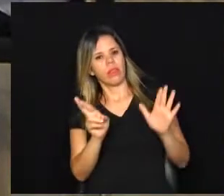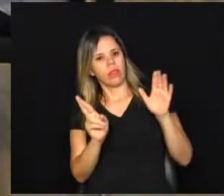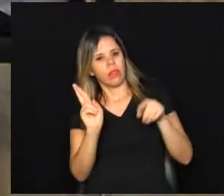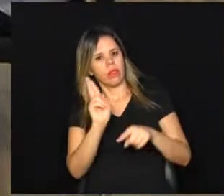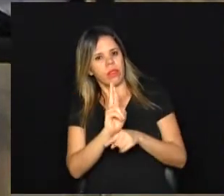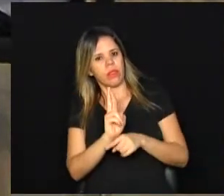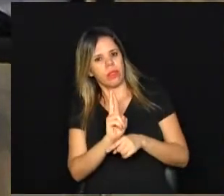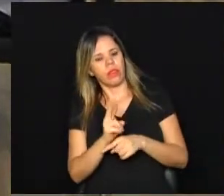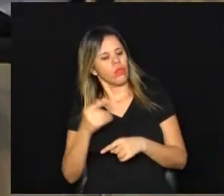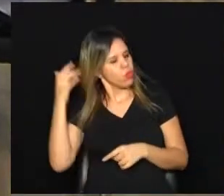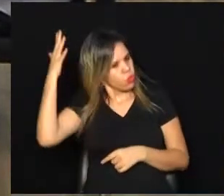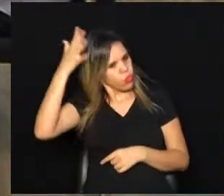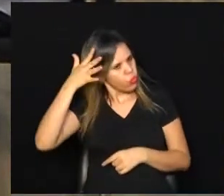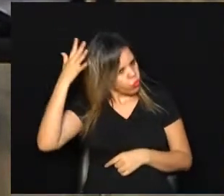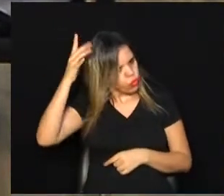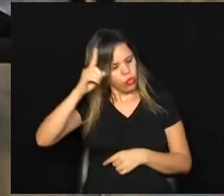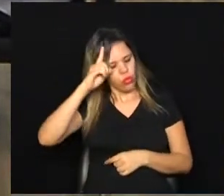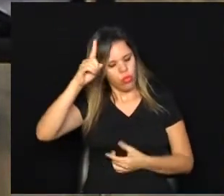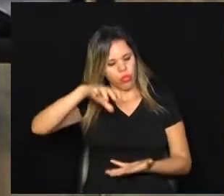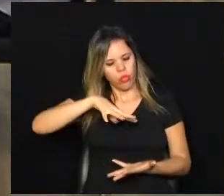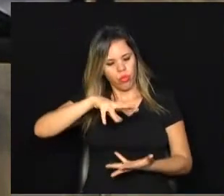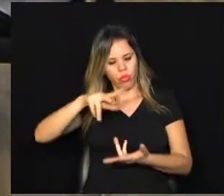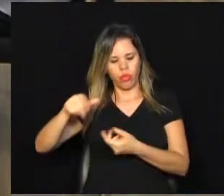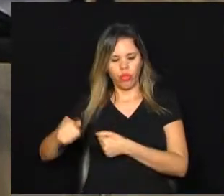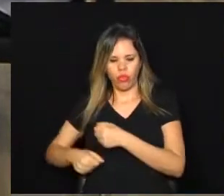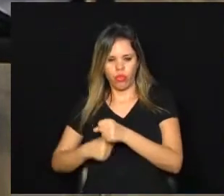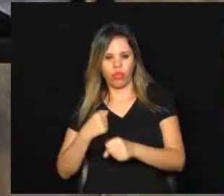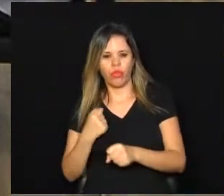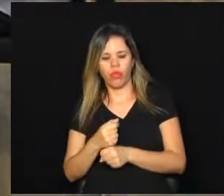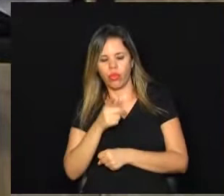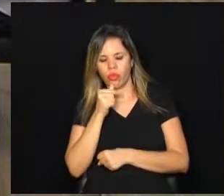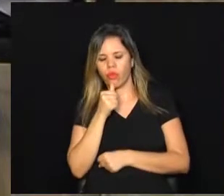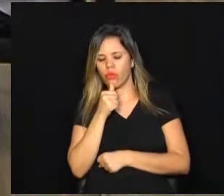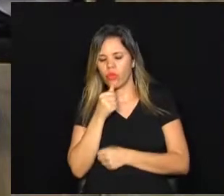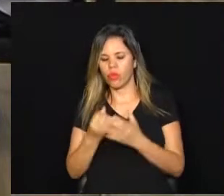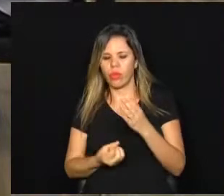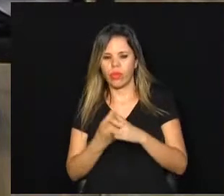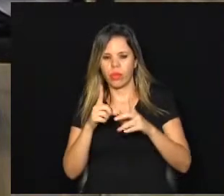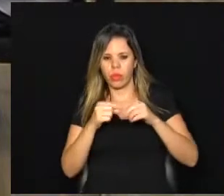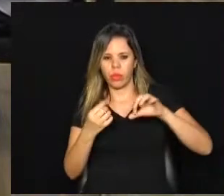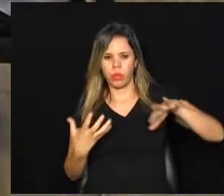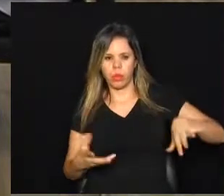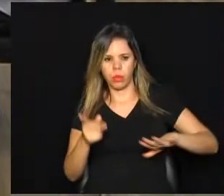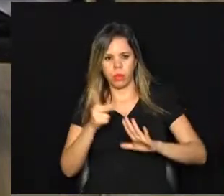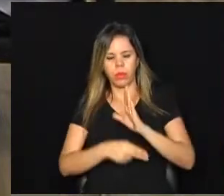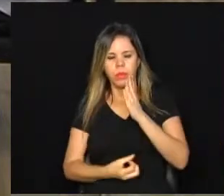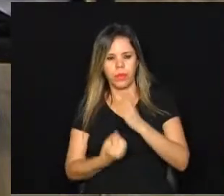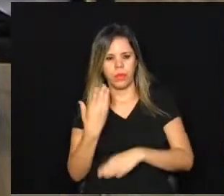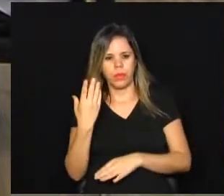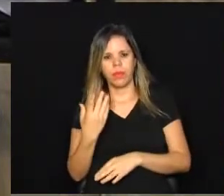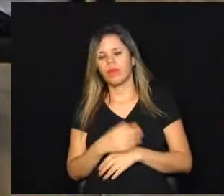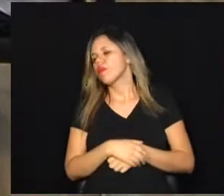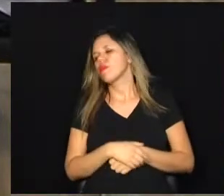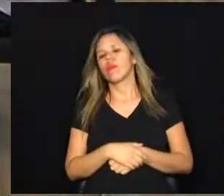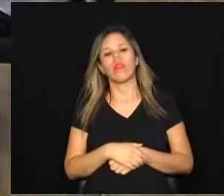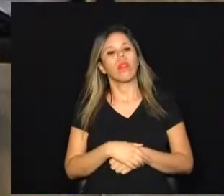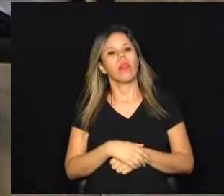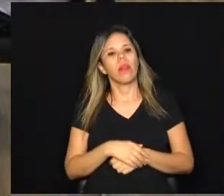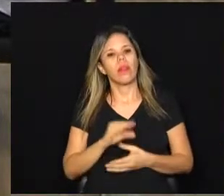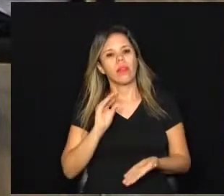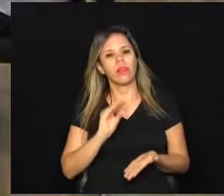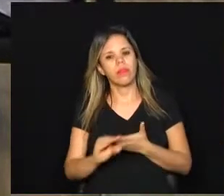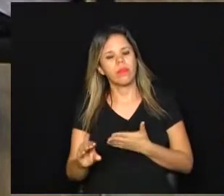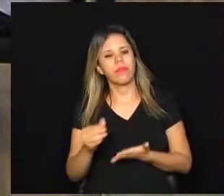no Fórum Mundial da Água em 2018, que foi realizado lá em Brasília, criou projeto para isenção de tributos para empresas